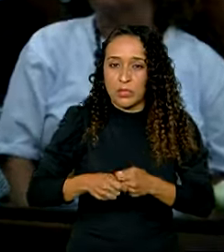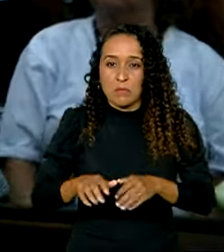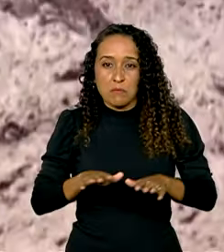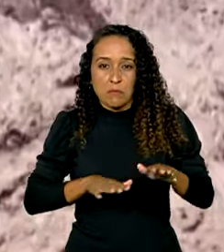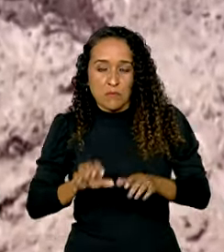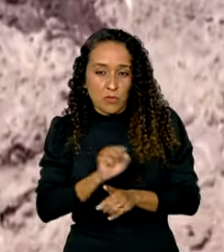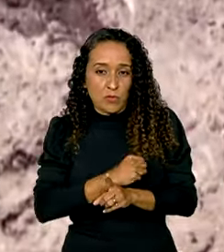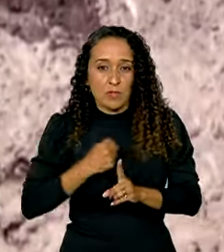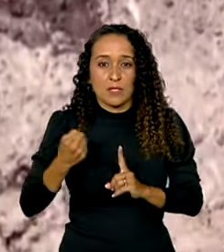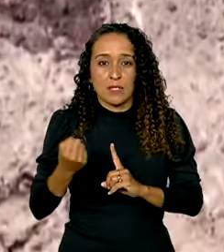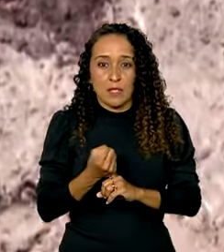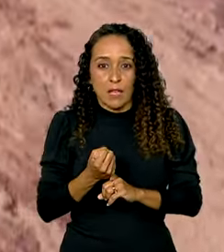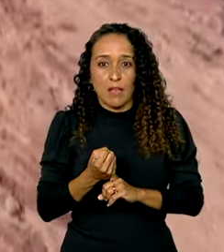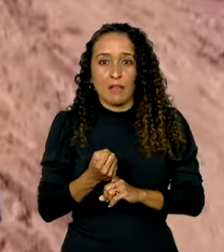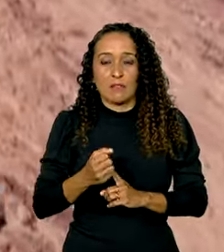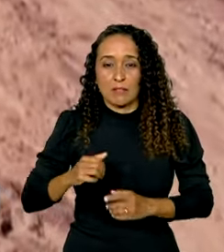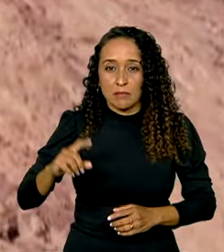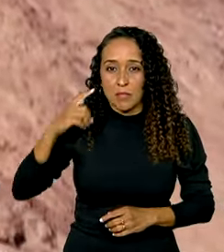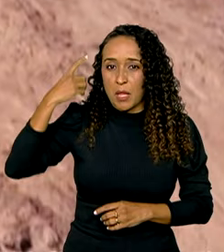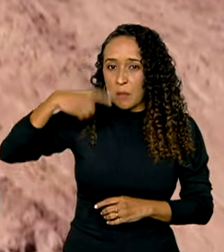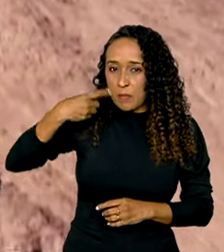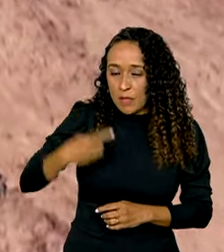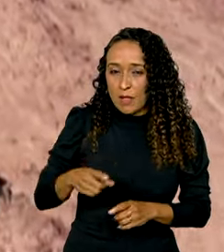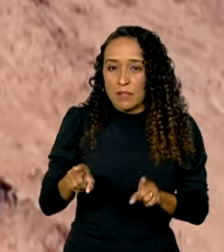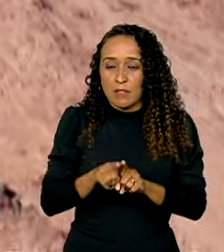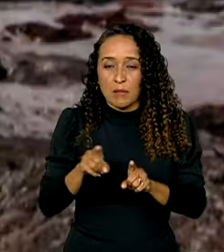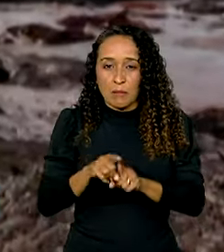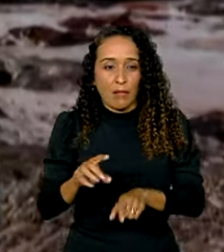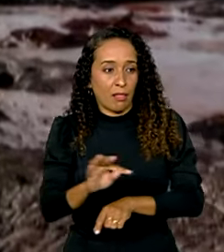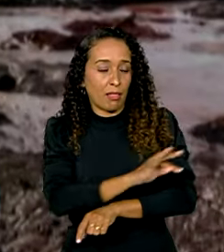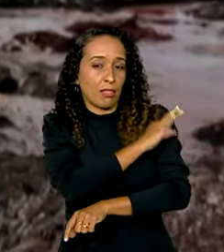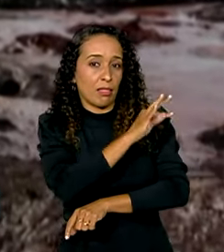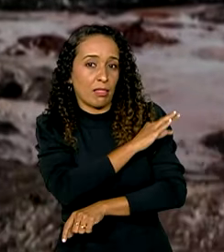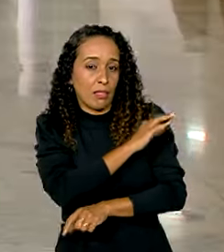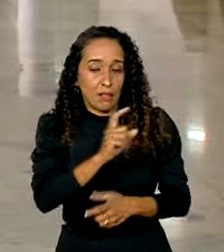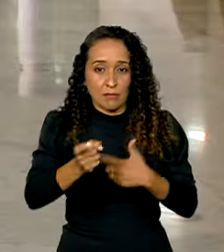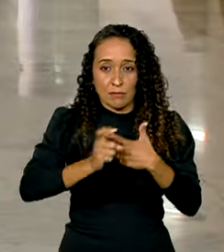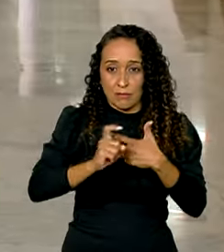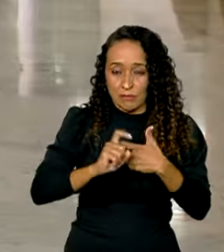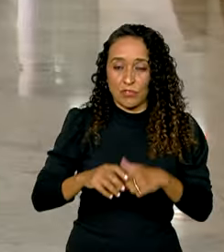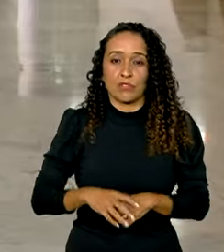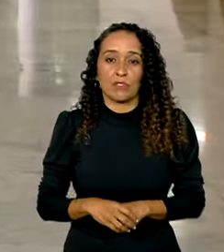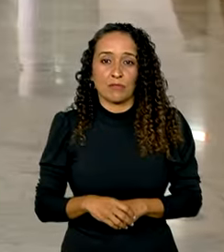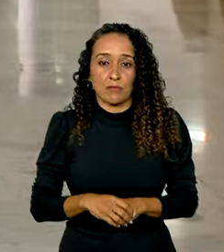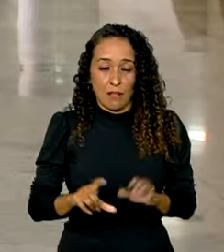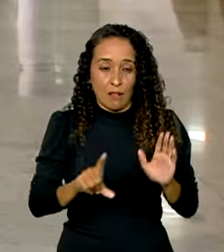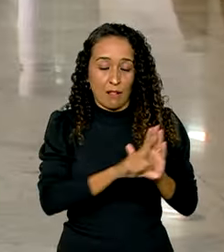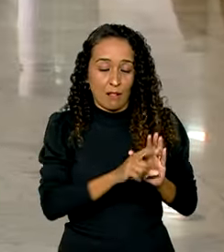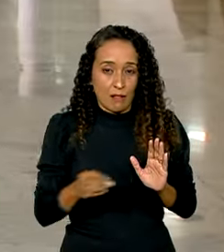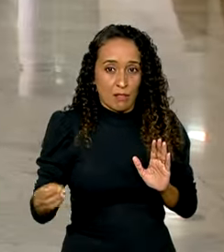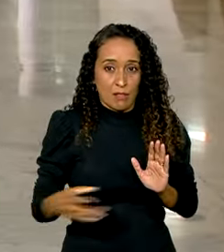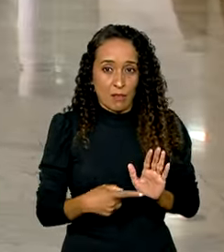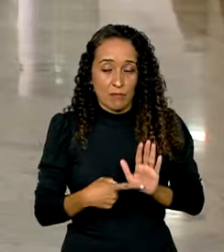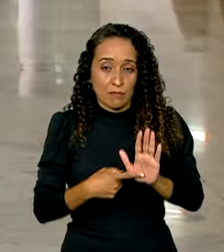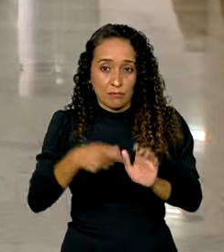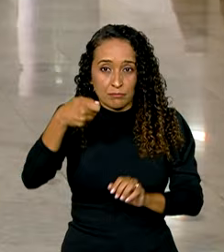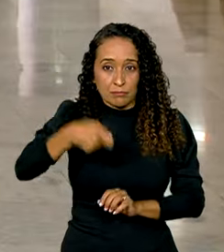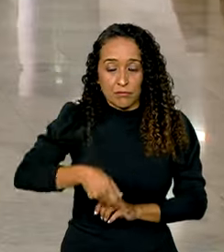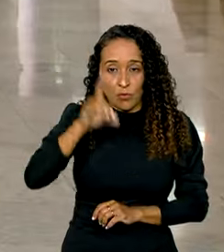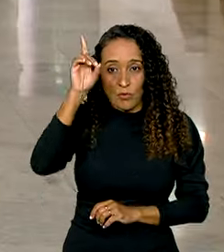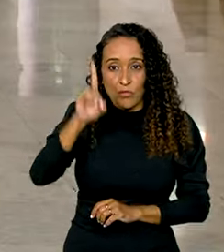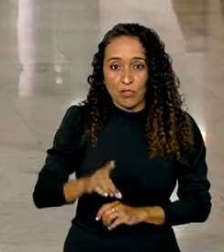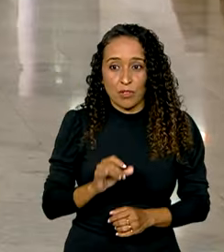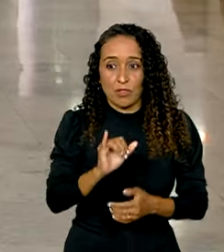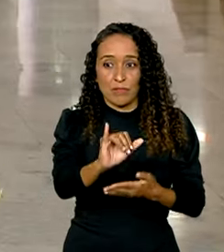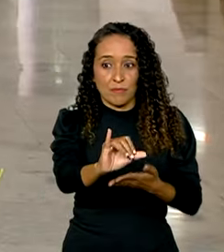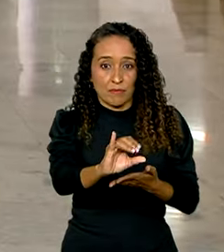movimentos sociais, parlamentares e técnicos do Executivo. A nova lei estabelece o direito de